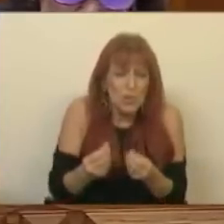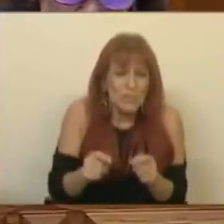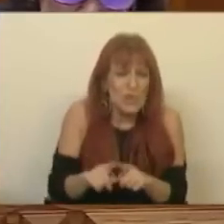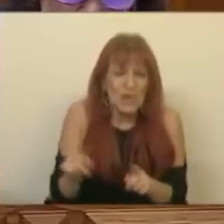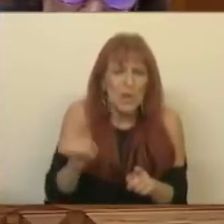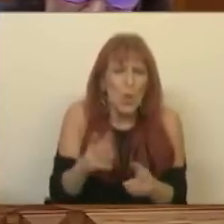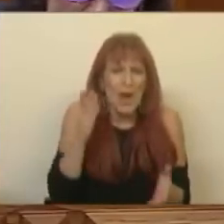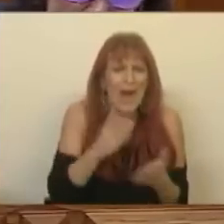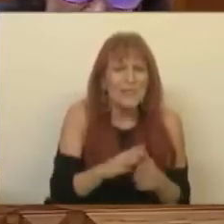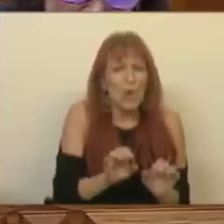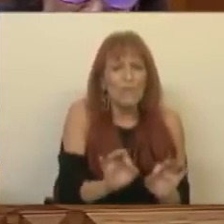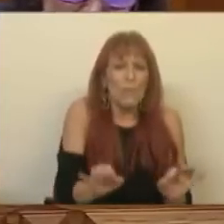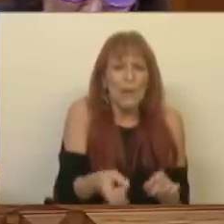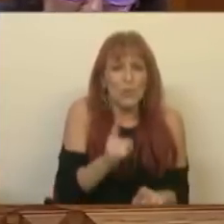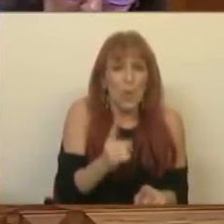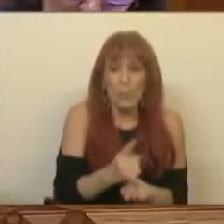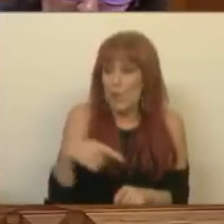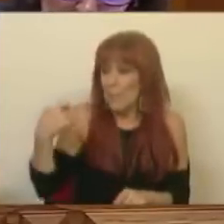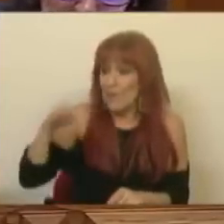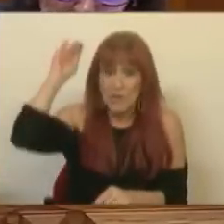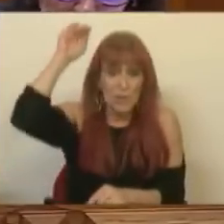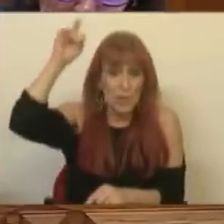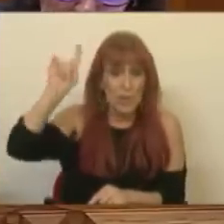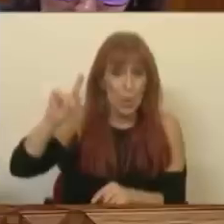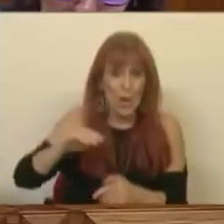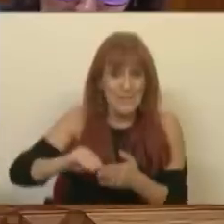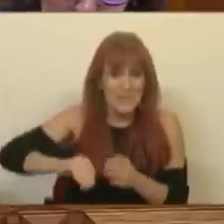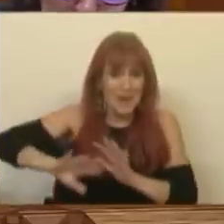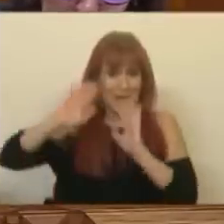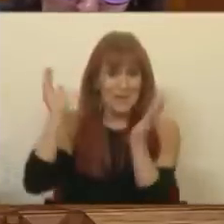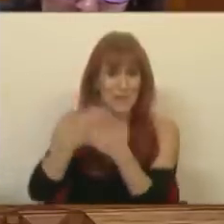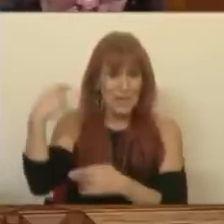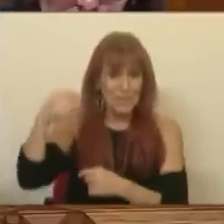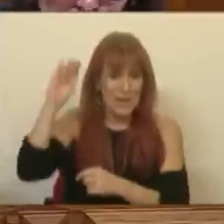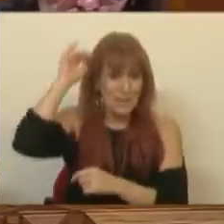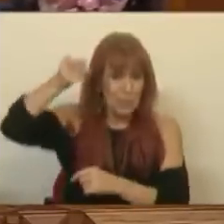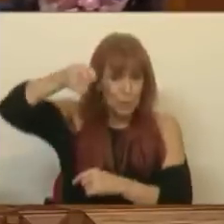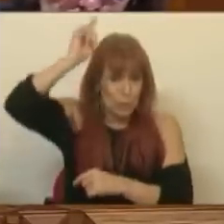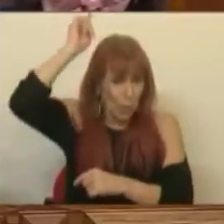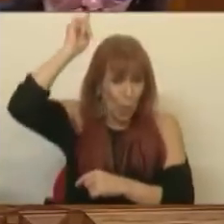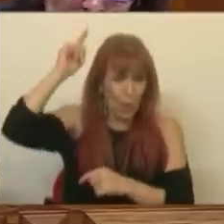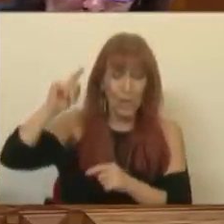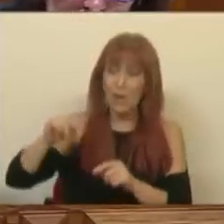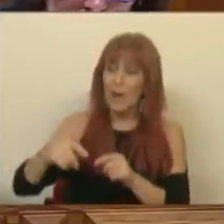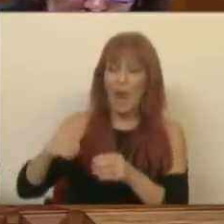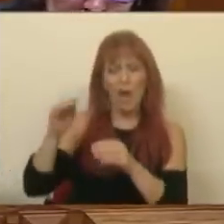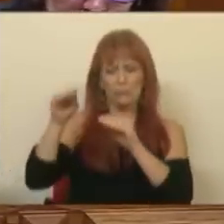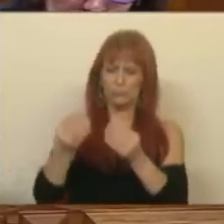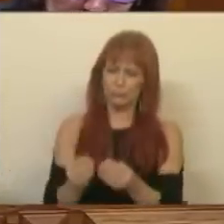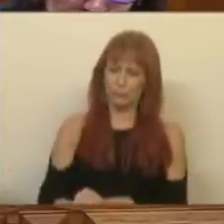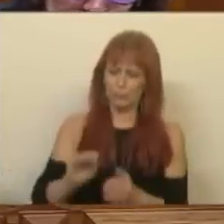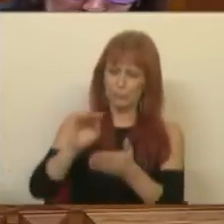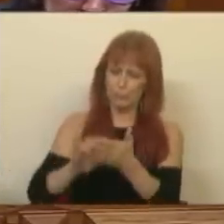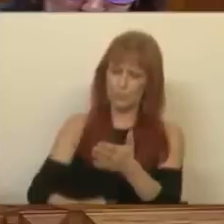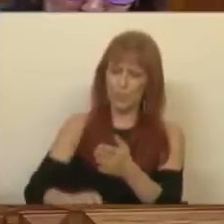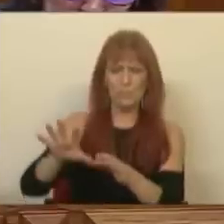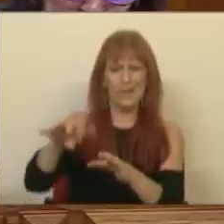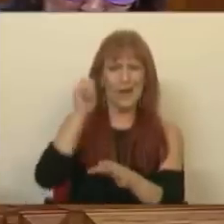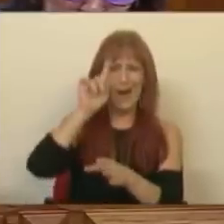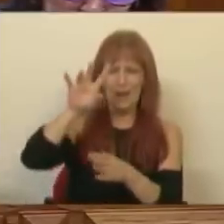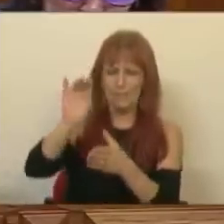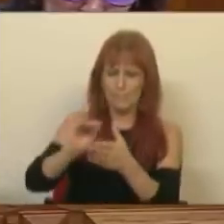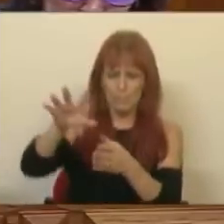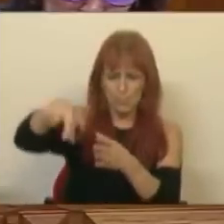e não meramente formal porque o Presidente da República não é o secretário geral da presença da República que labra o ato de nomeação